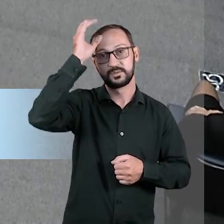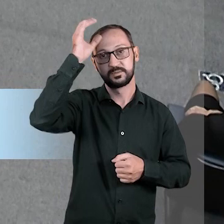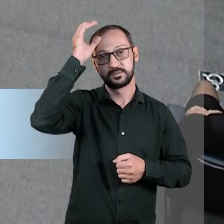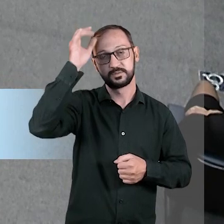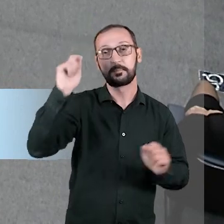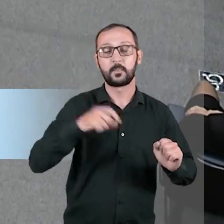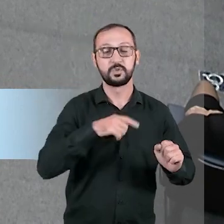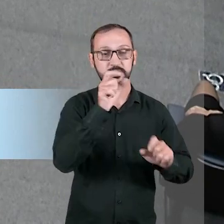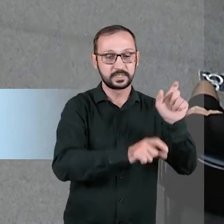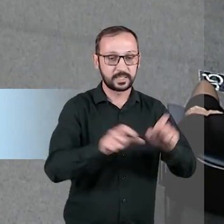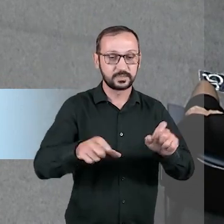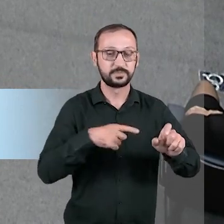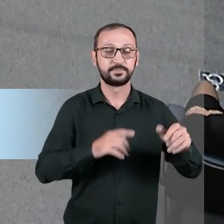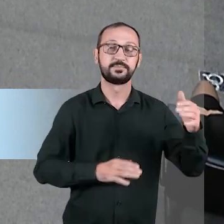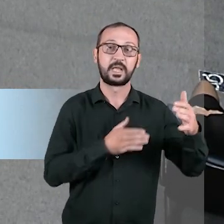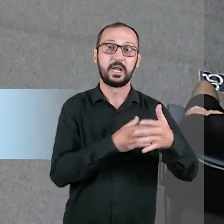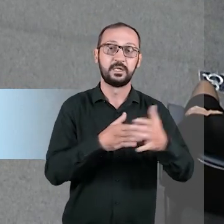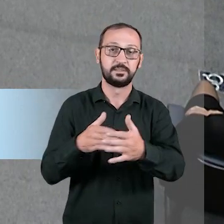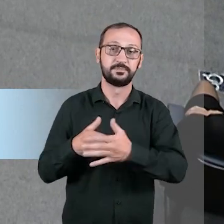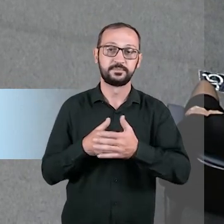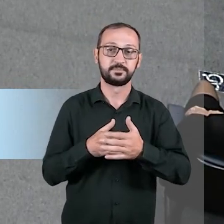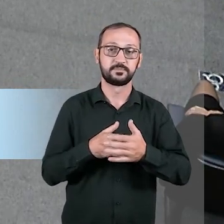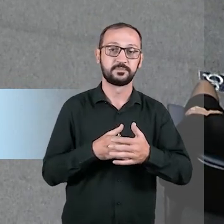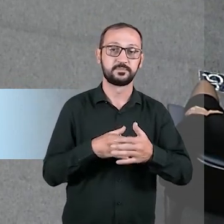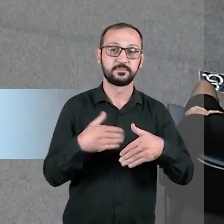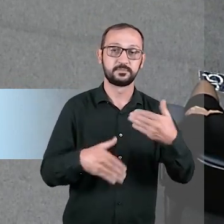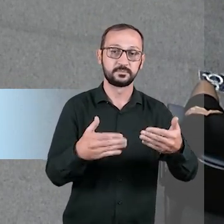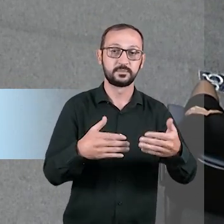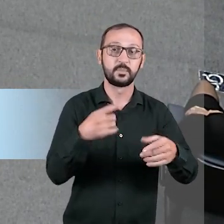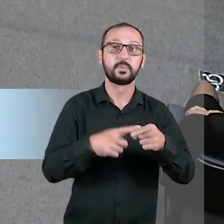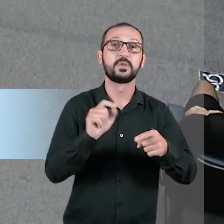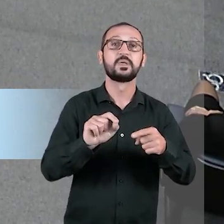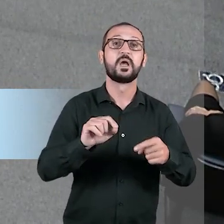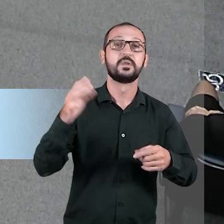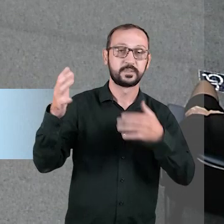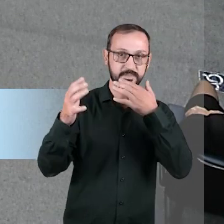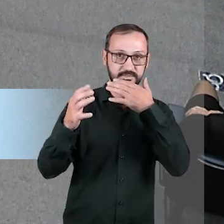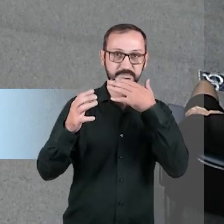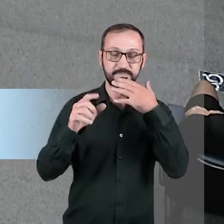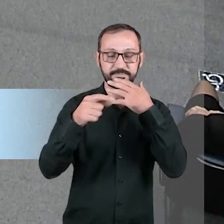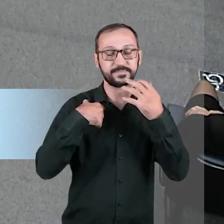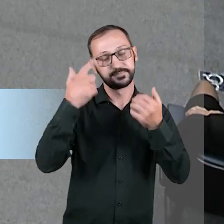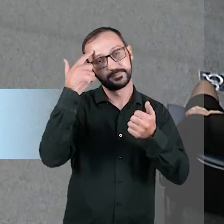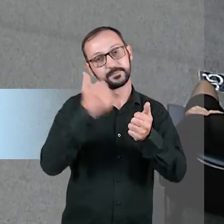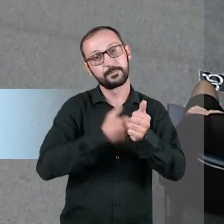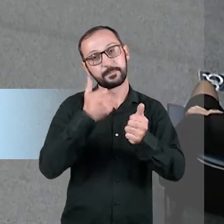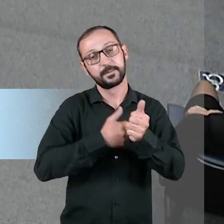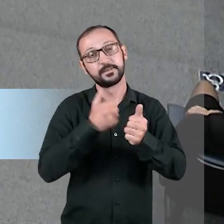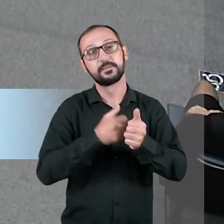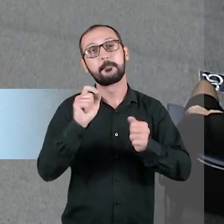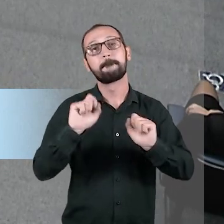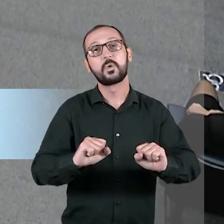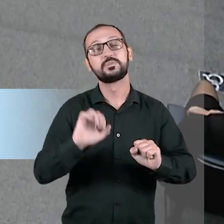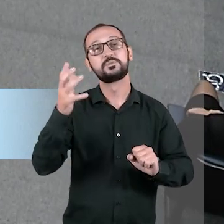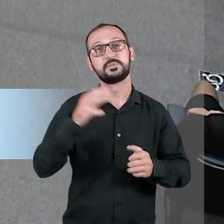que existe essa finitude e o que você faz nesse processo, porque o que acontece? Eu fico pensando só no que